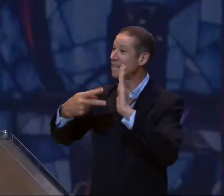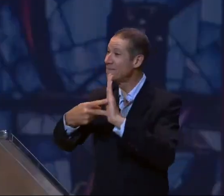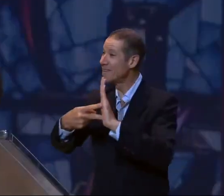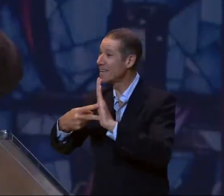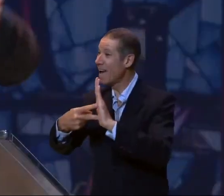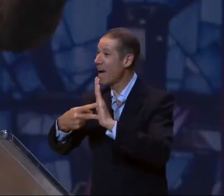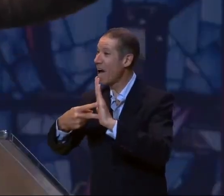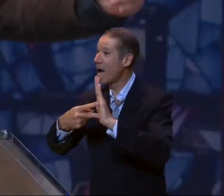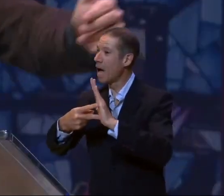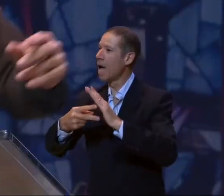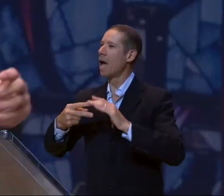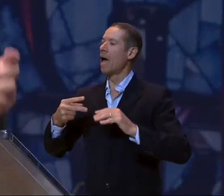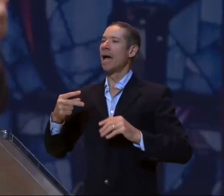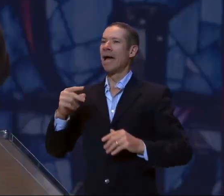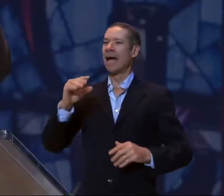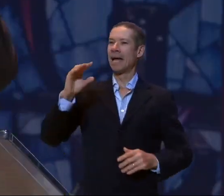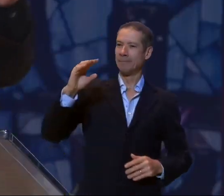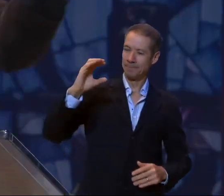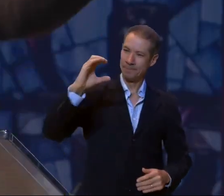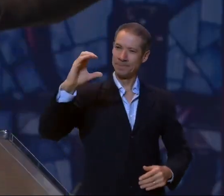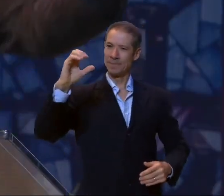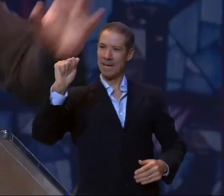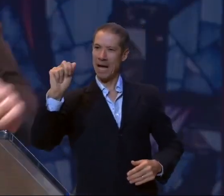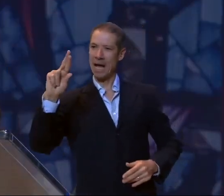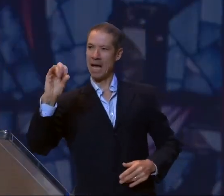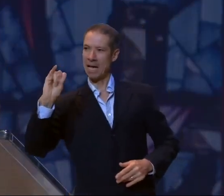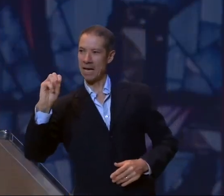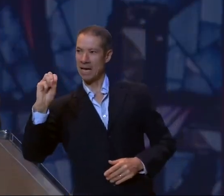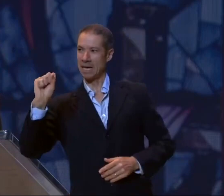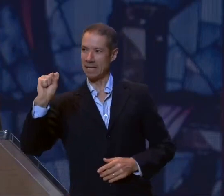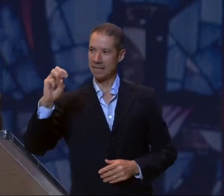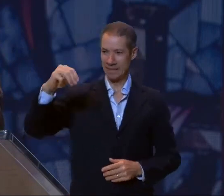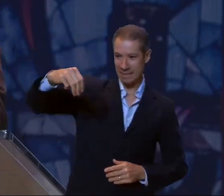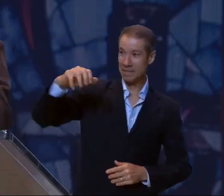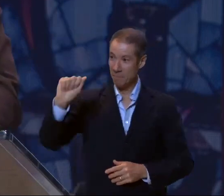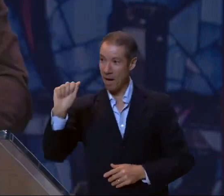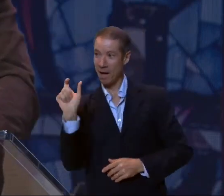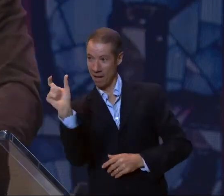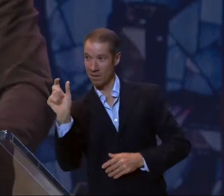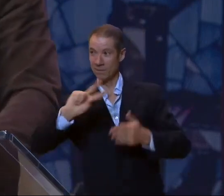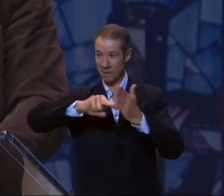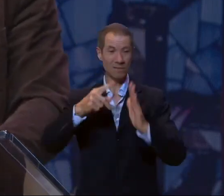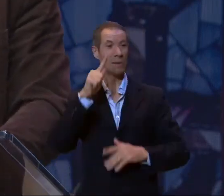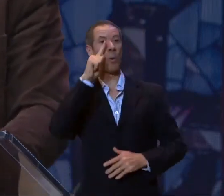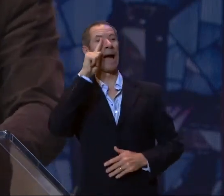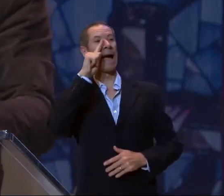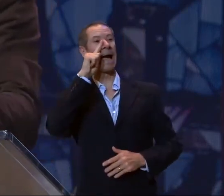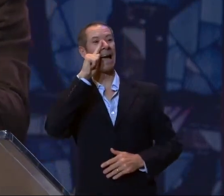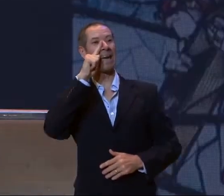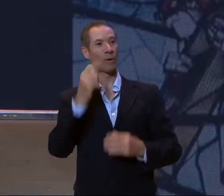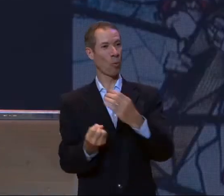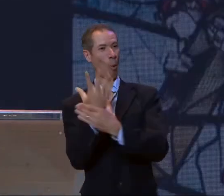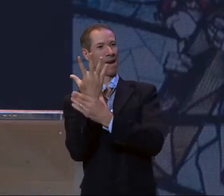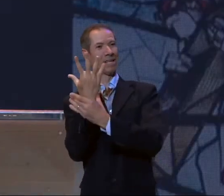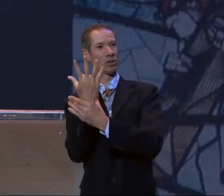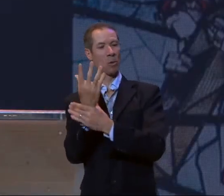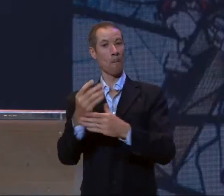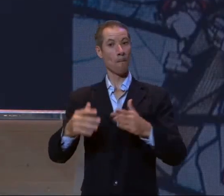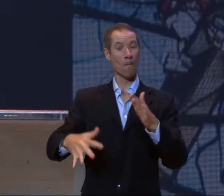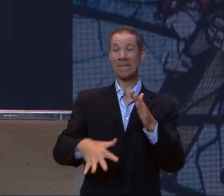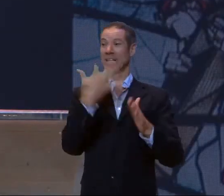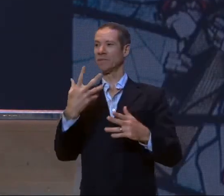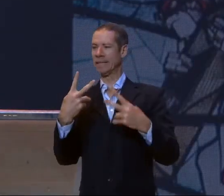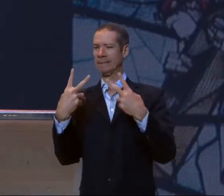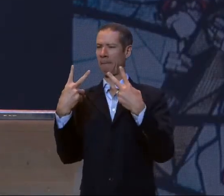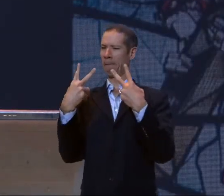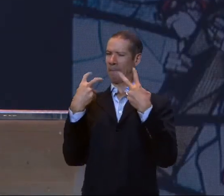é carisma, caris, carisma. E muitas vezes, na perspectiva